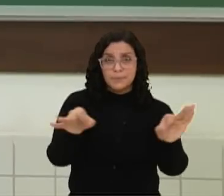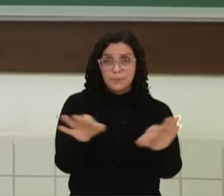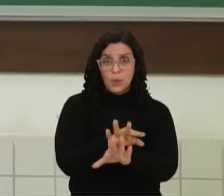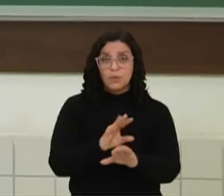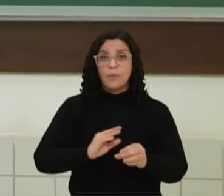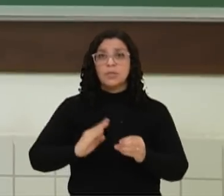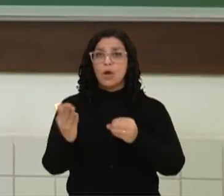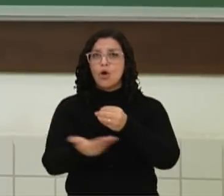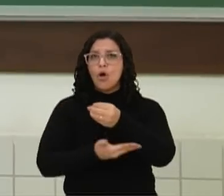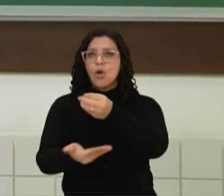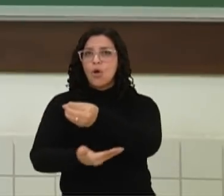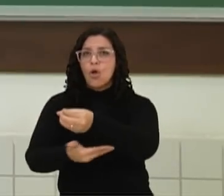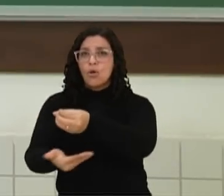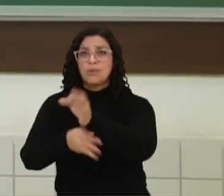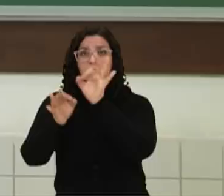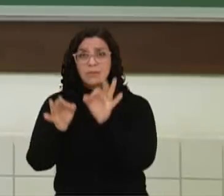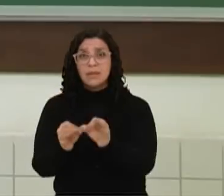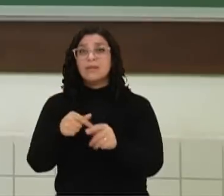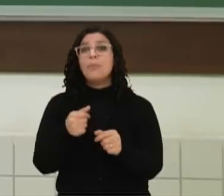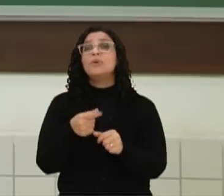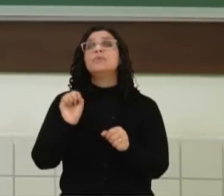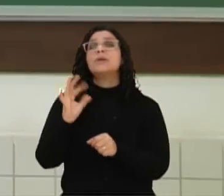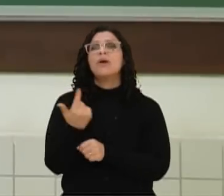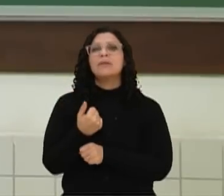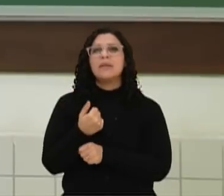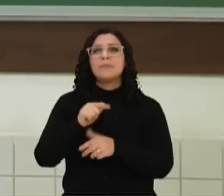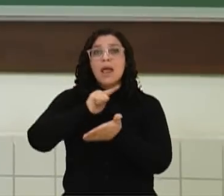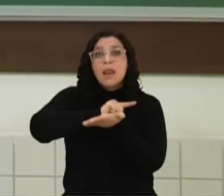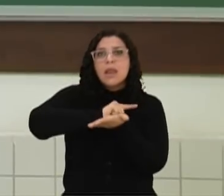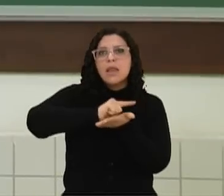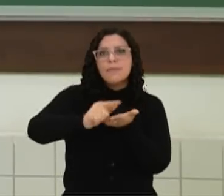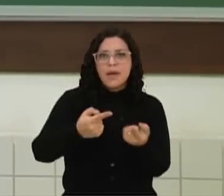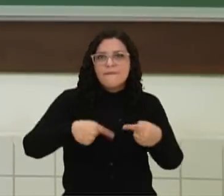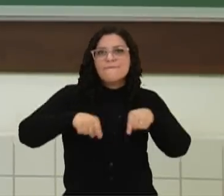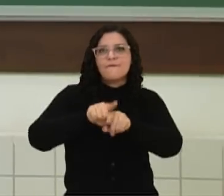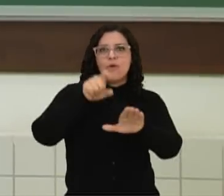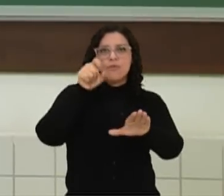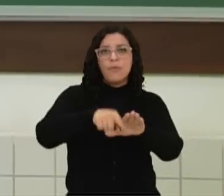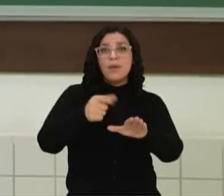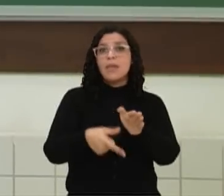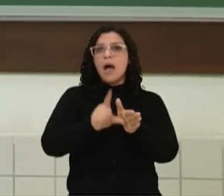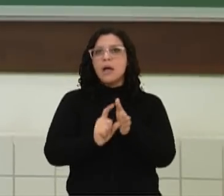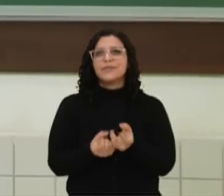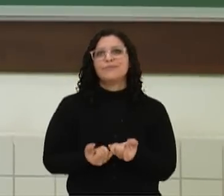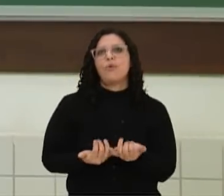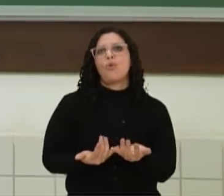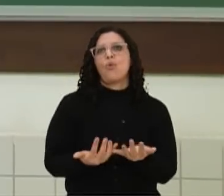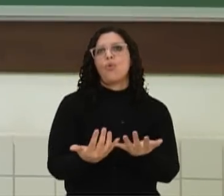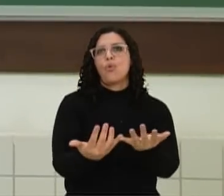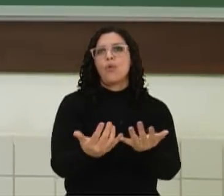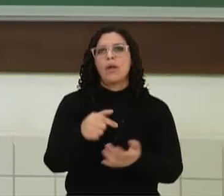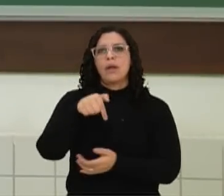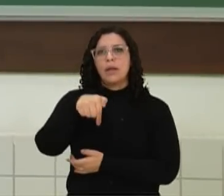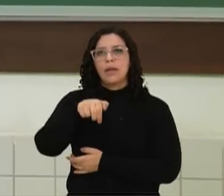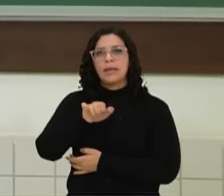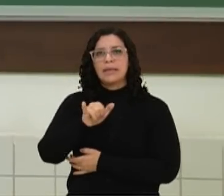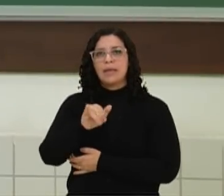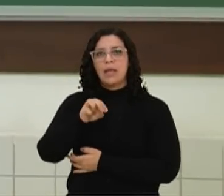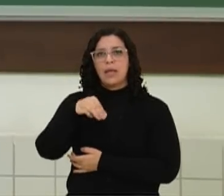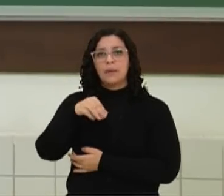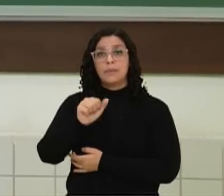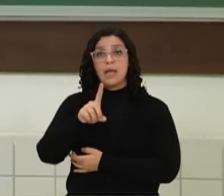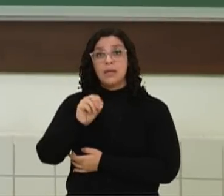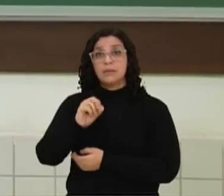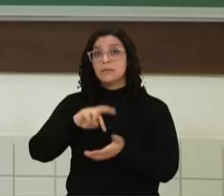da agricultura muito antiga, né? Então, em algumas áreas da agricultura mais tradicional, se utiliza essa técnica